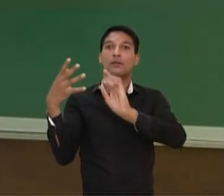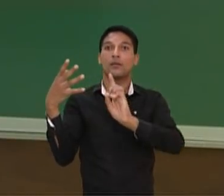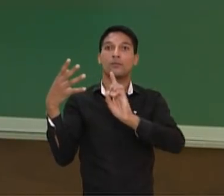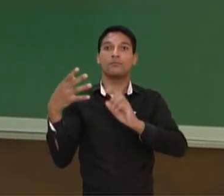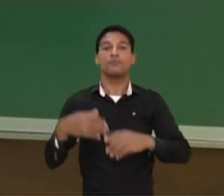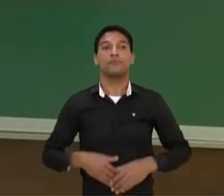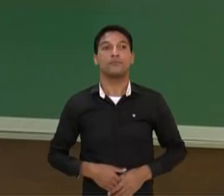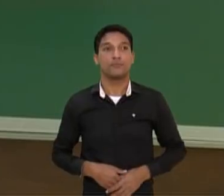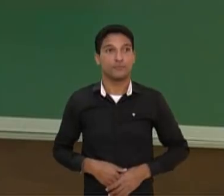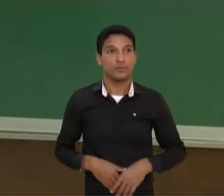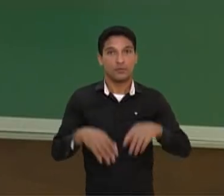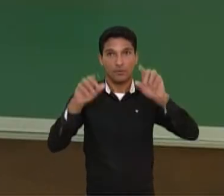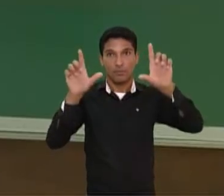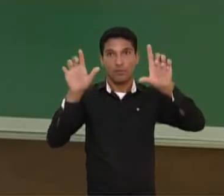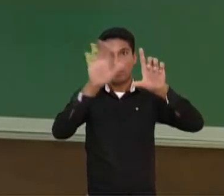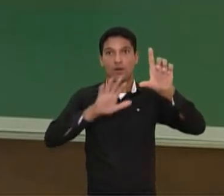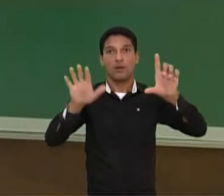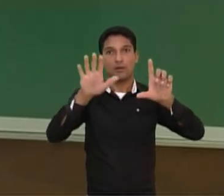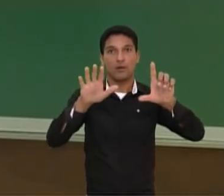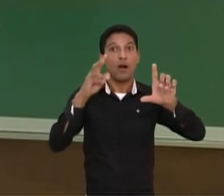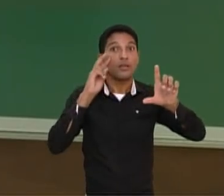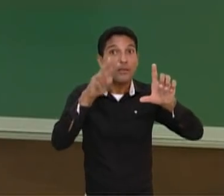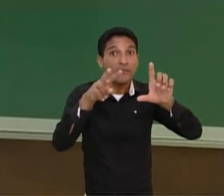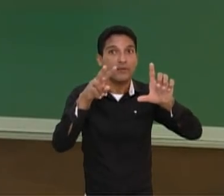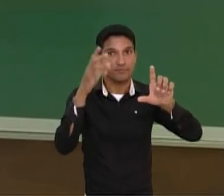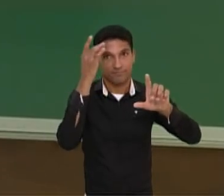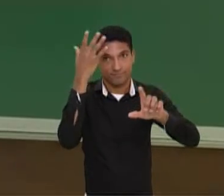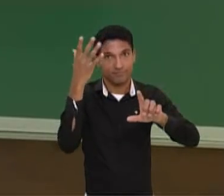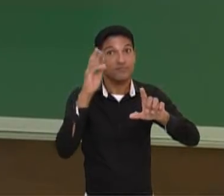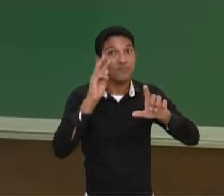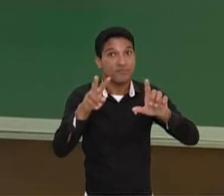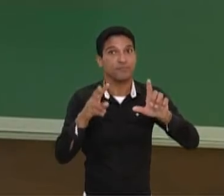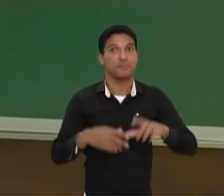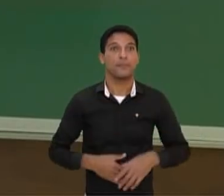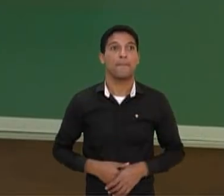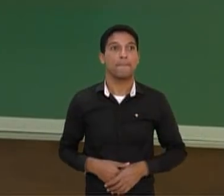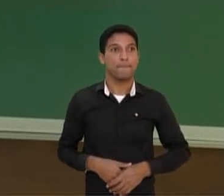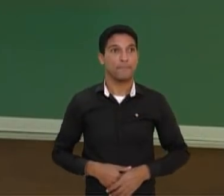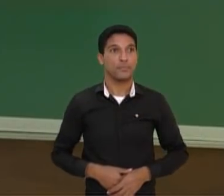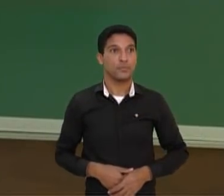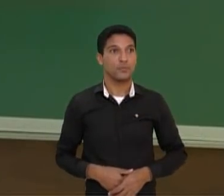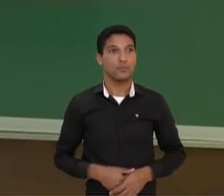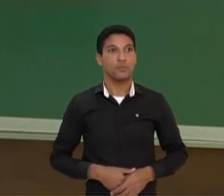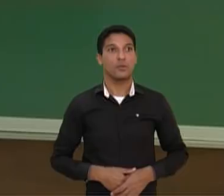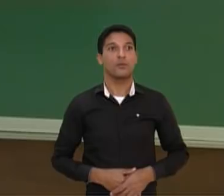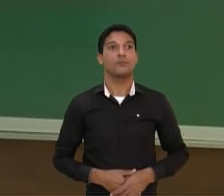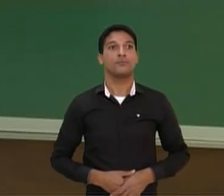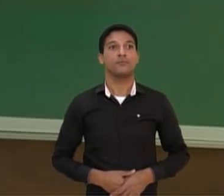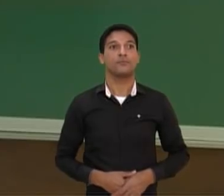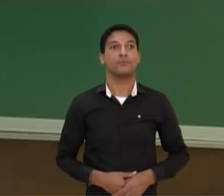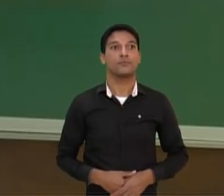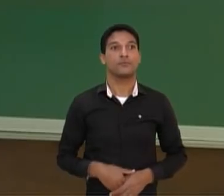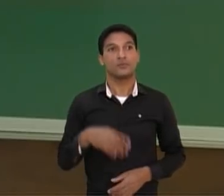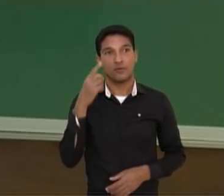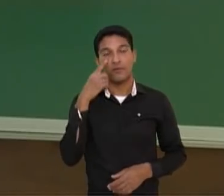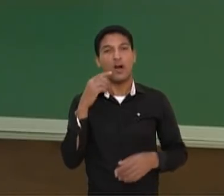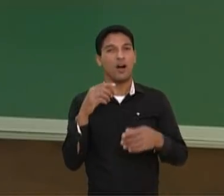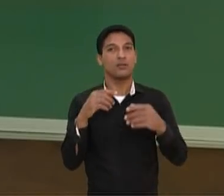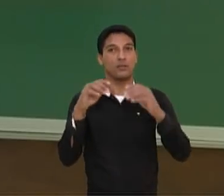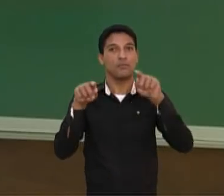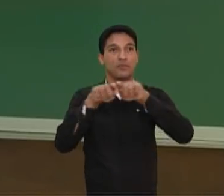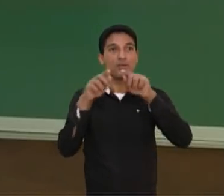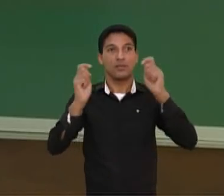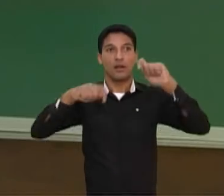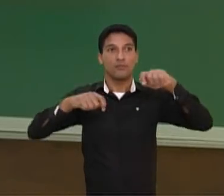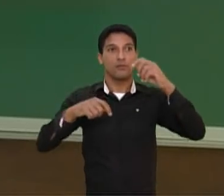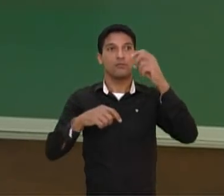D. Esse quadro eu deixei aqui para ficar fácil de vocês visualizarem todas as opções, mas não é necessário, tá? Por aqui já está certo, funciona